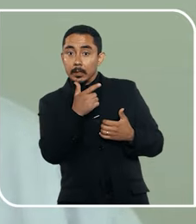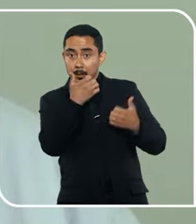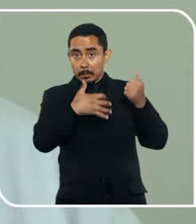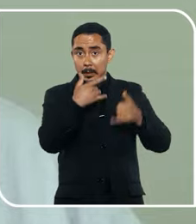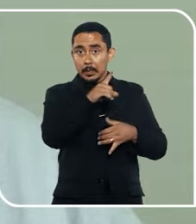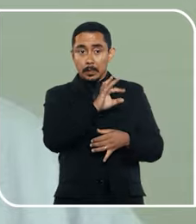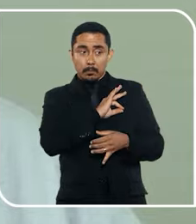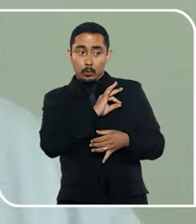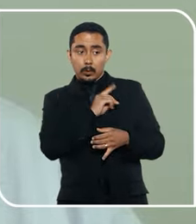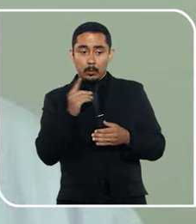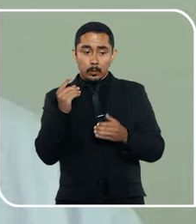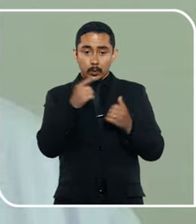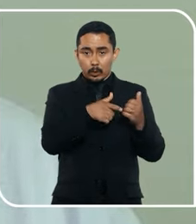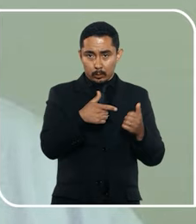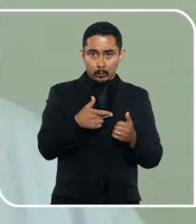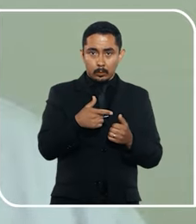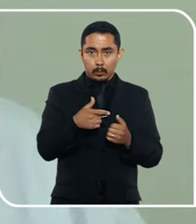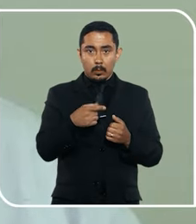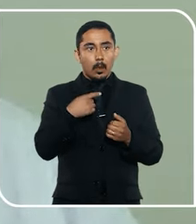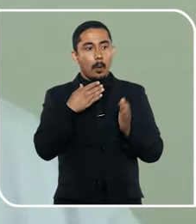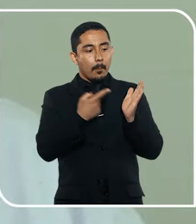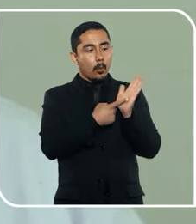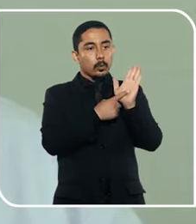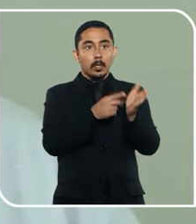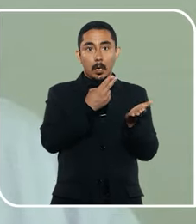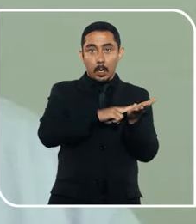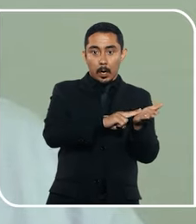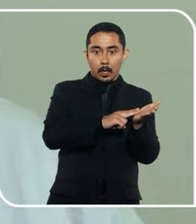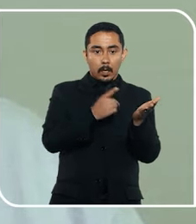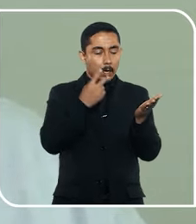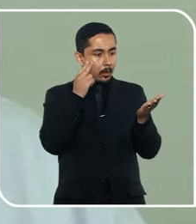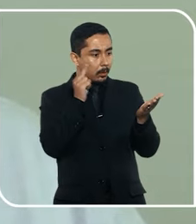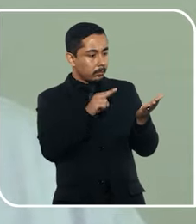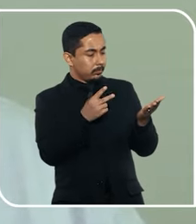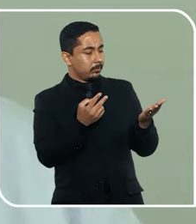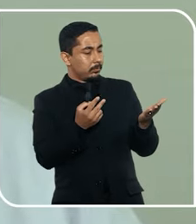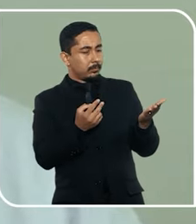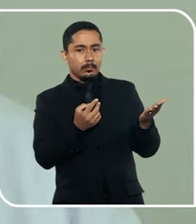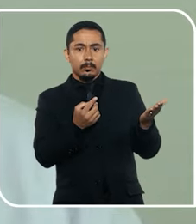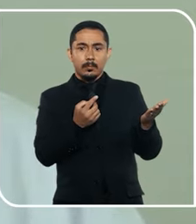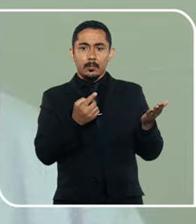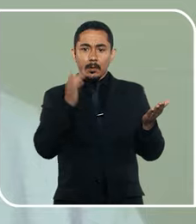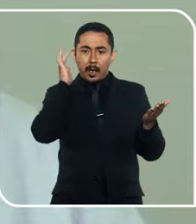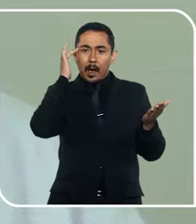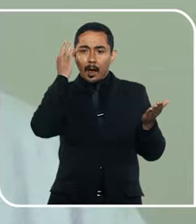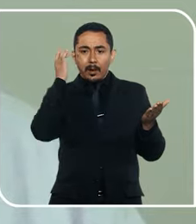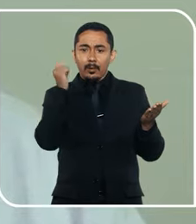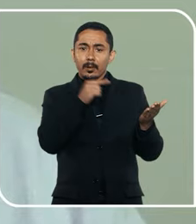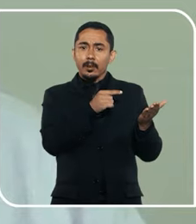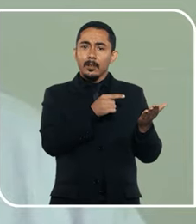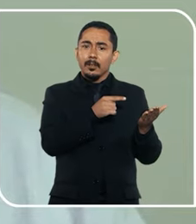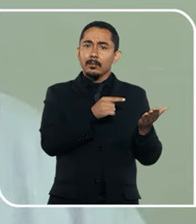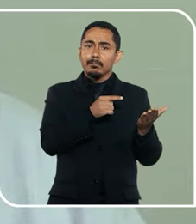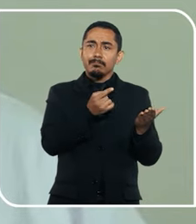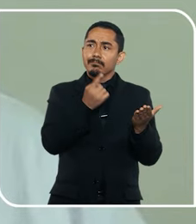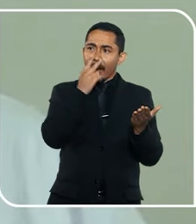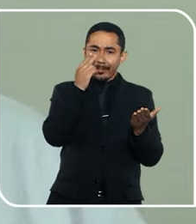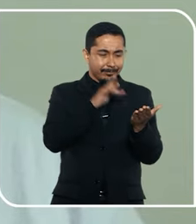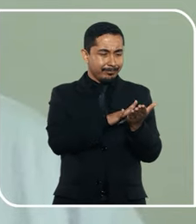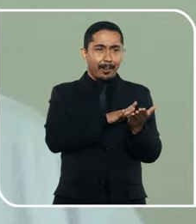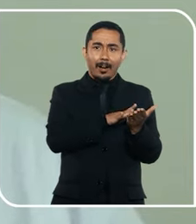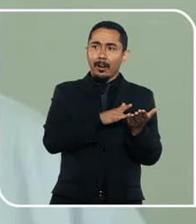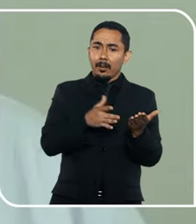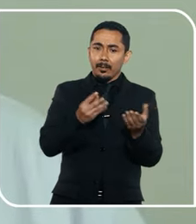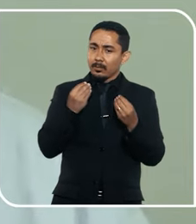para o policial que chegou lá na viatura e mostrei a carta, ele achou que aquela carta lá